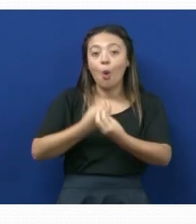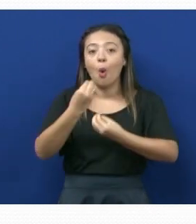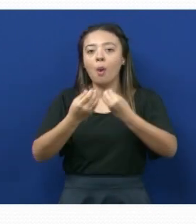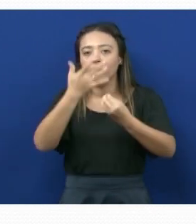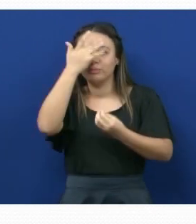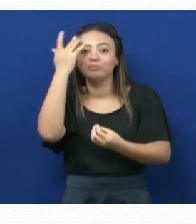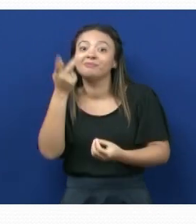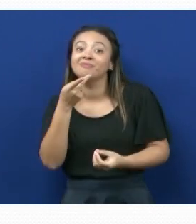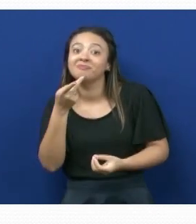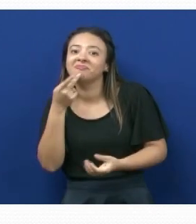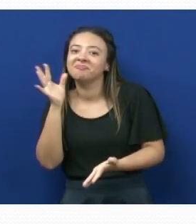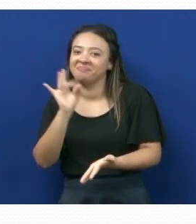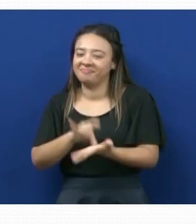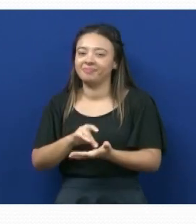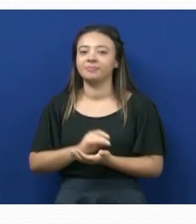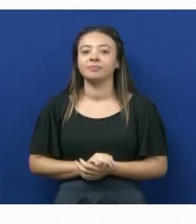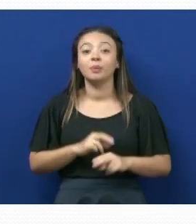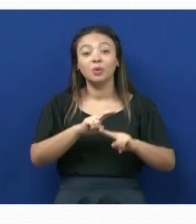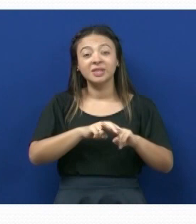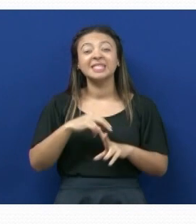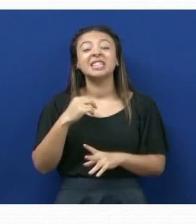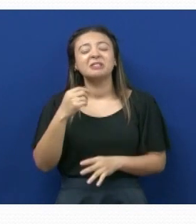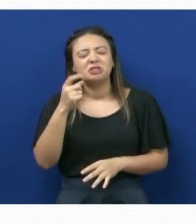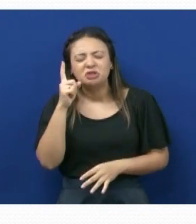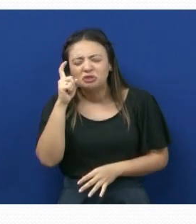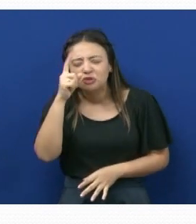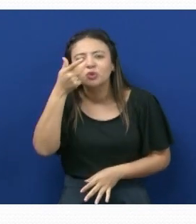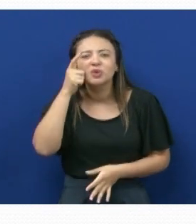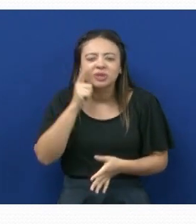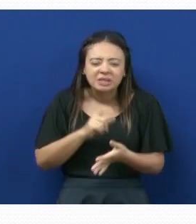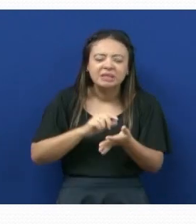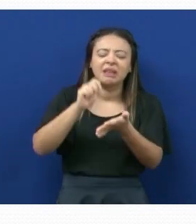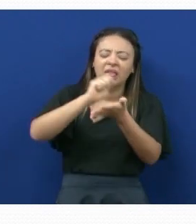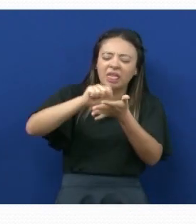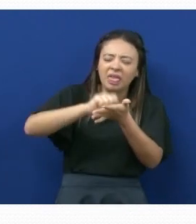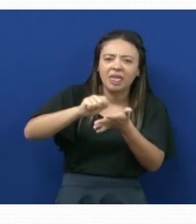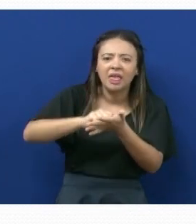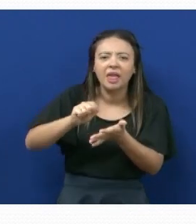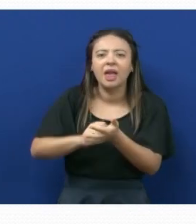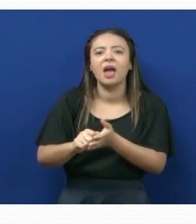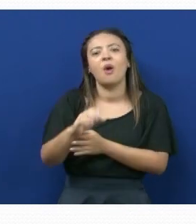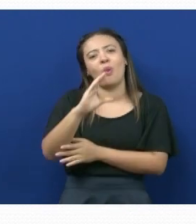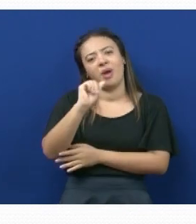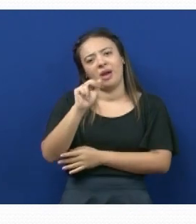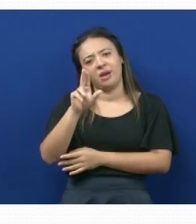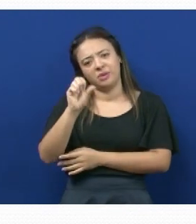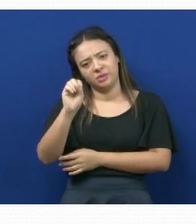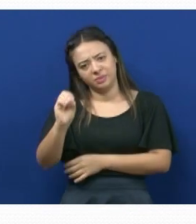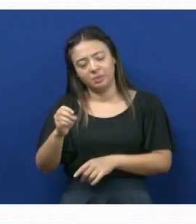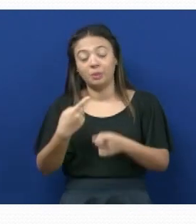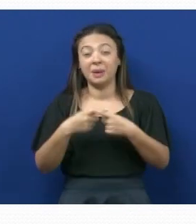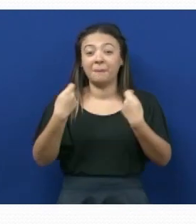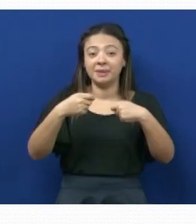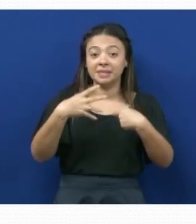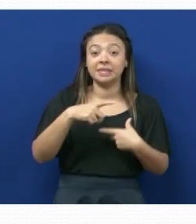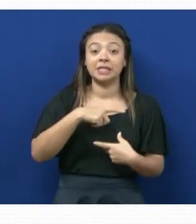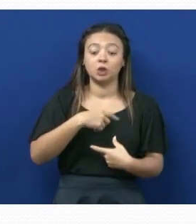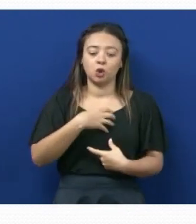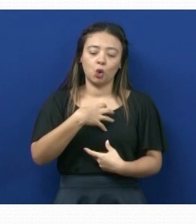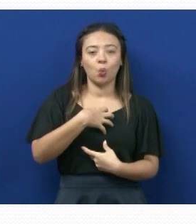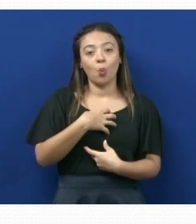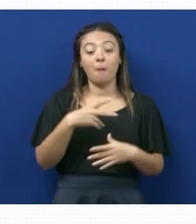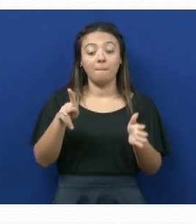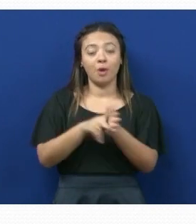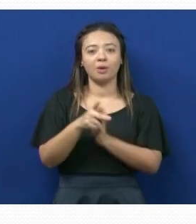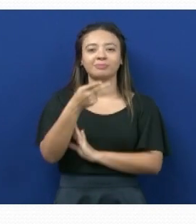você produzir um bom causo, porque você tem que ter toda a entonação na voz, tem que reproduzir a fala dos personagens